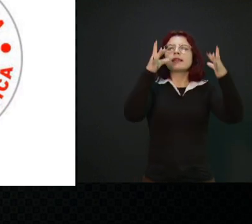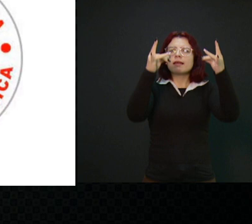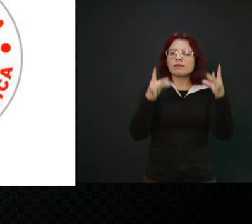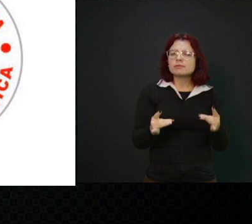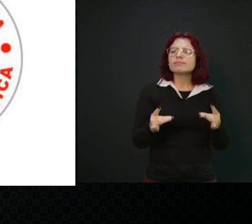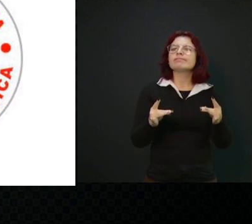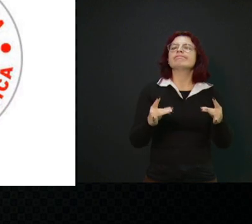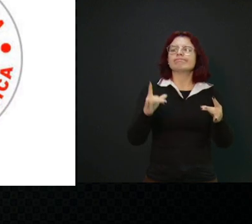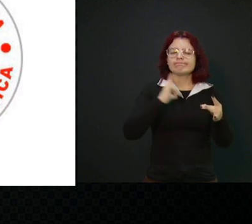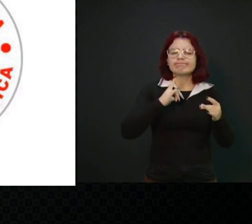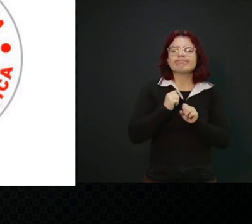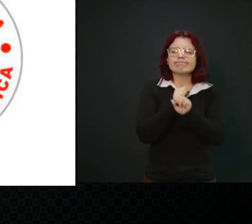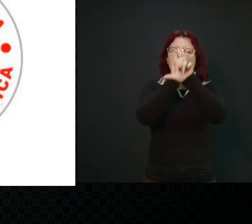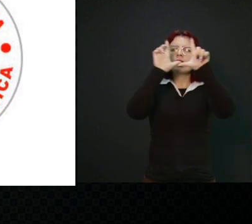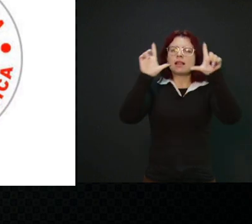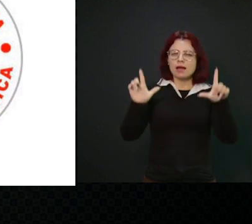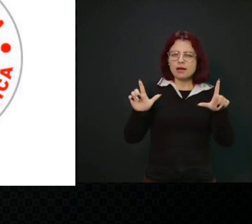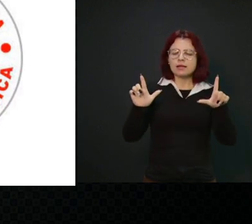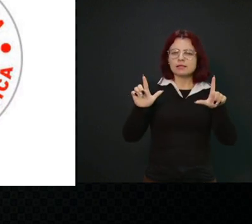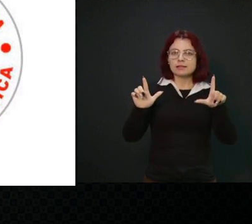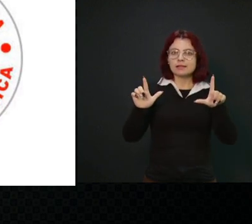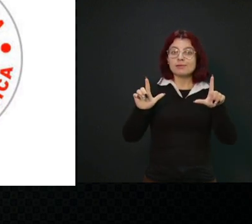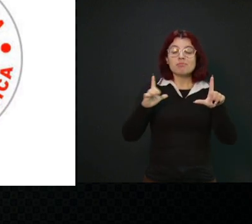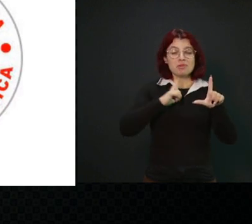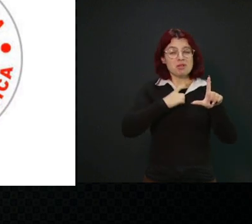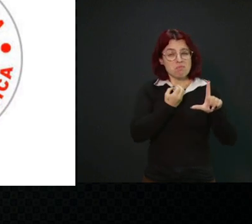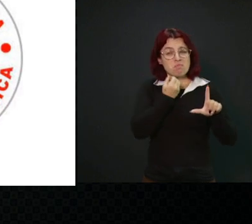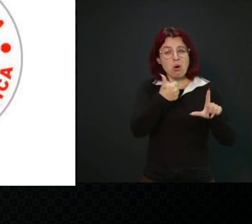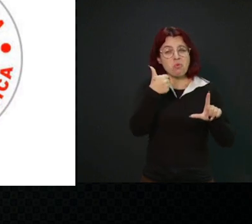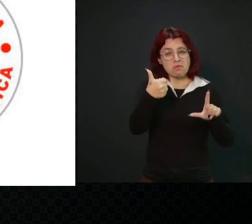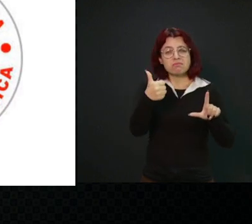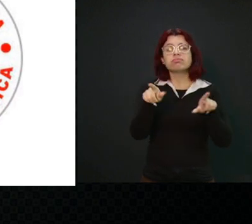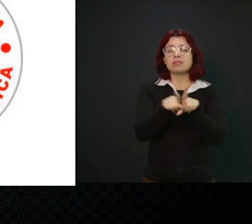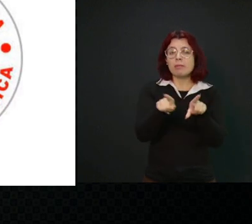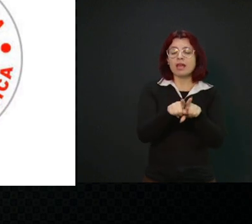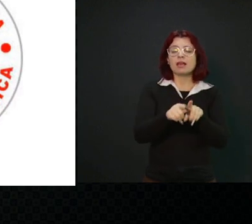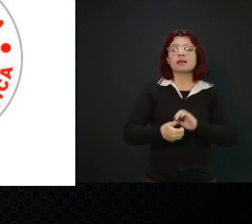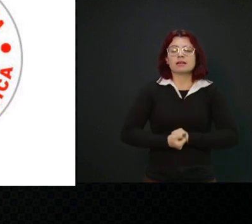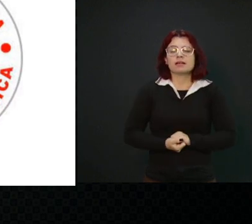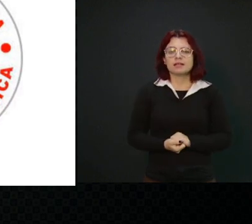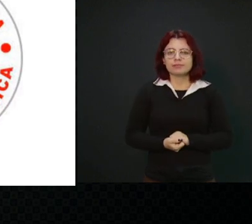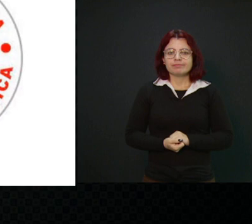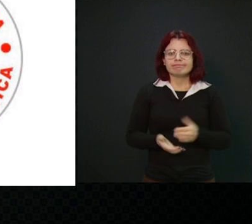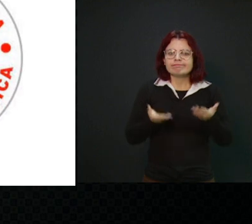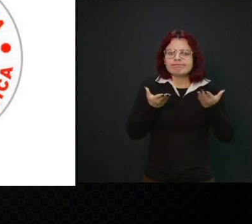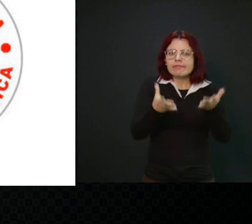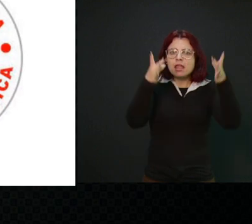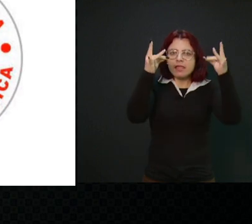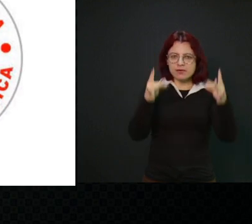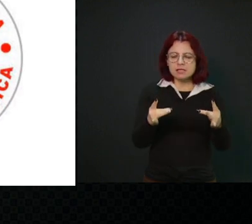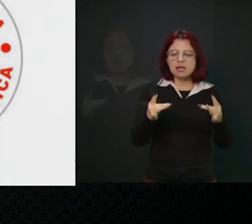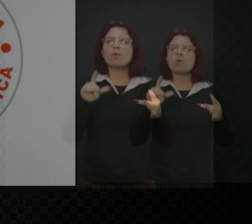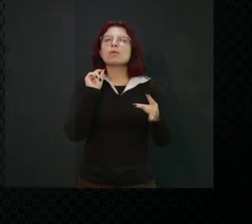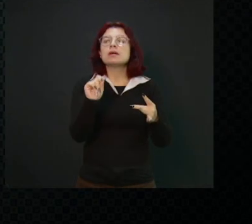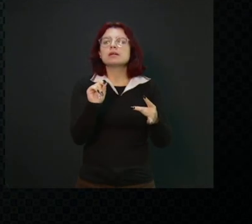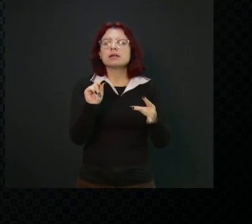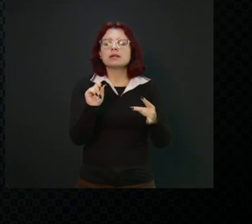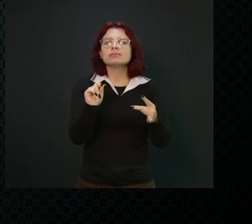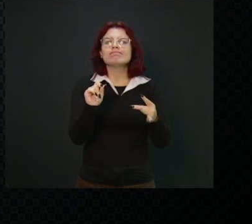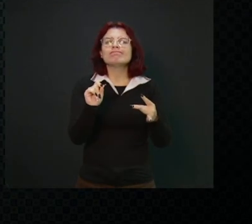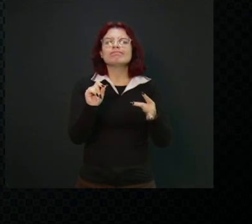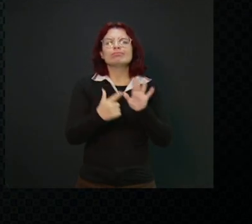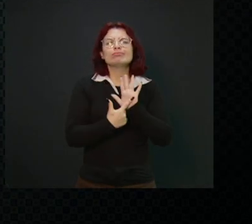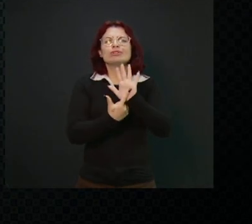ficou muito clara e muito otimista também. Essa definição, ela mostra